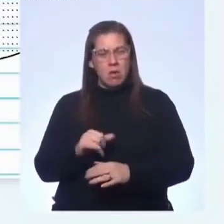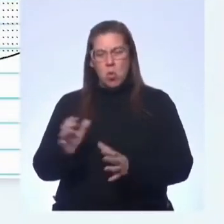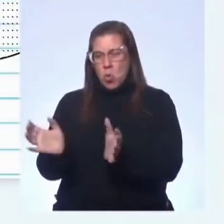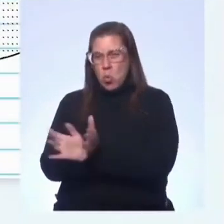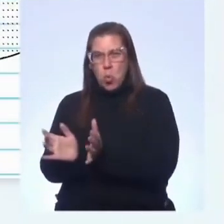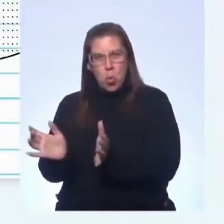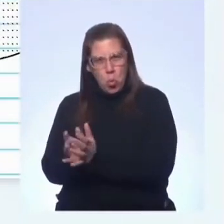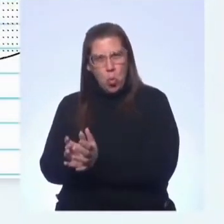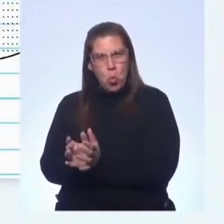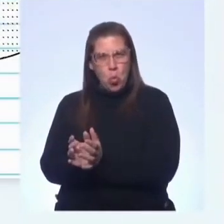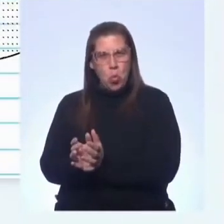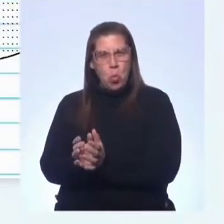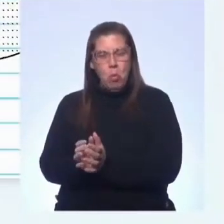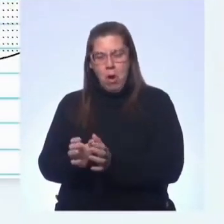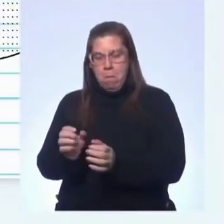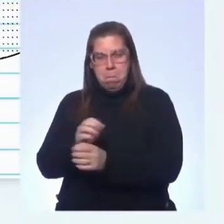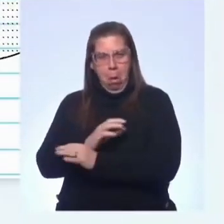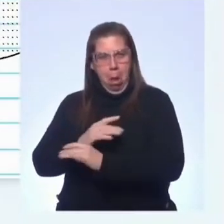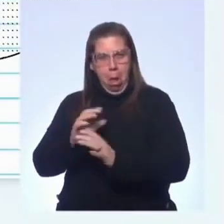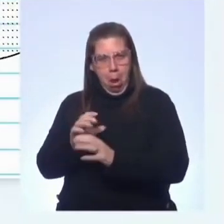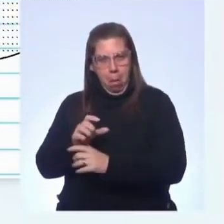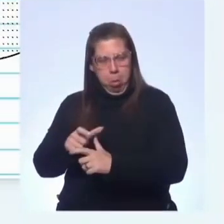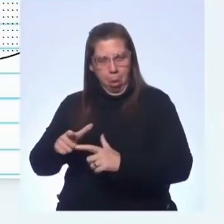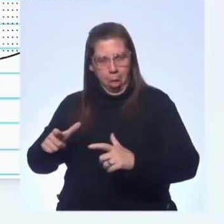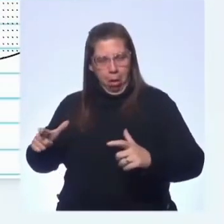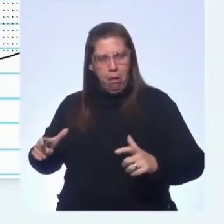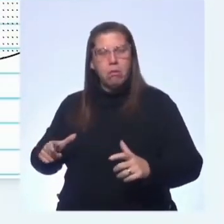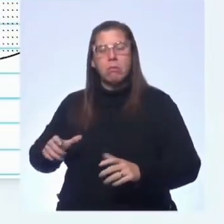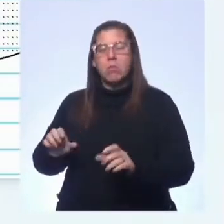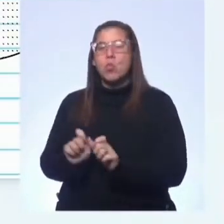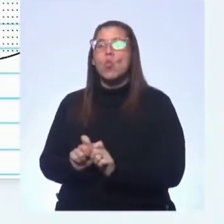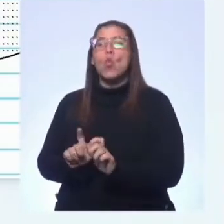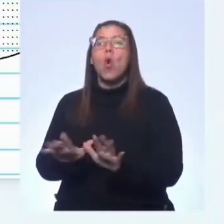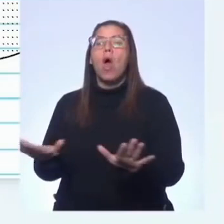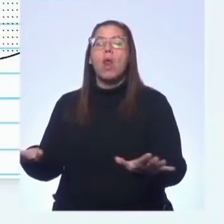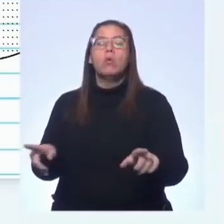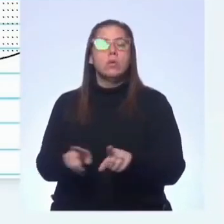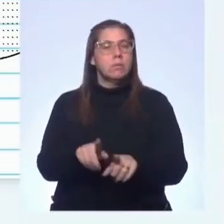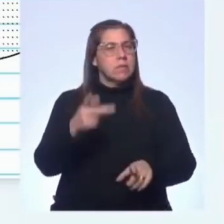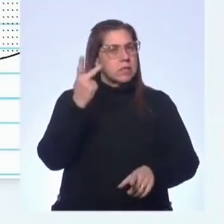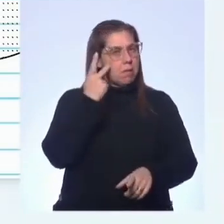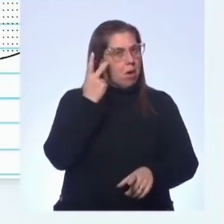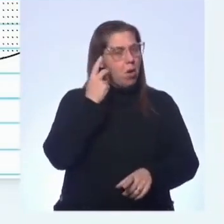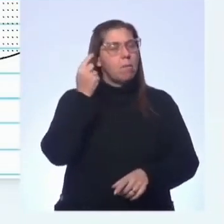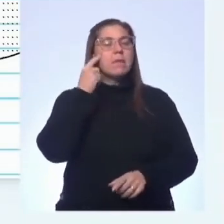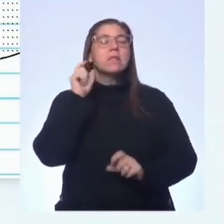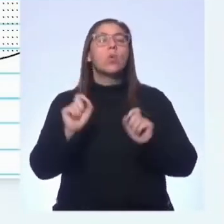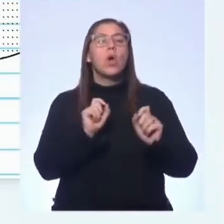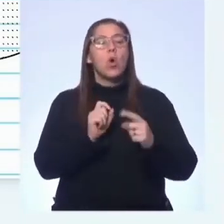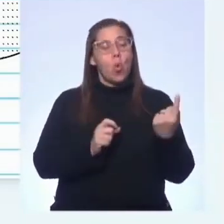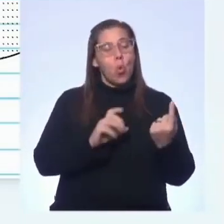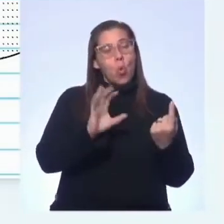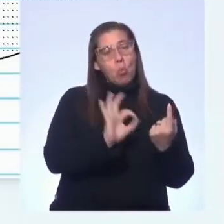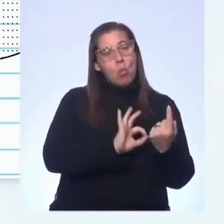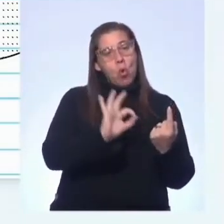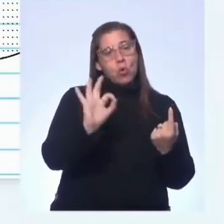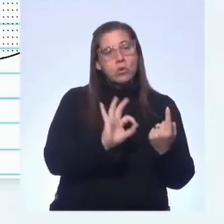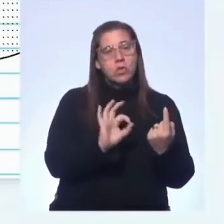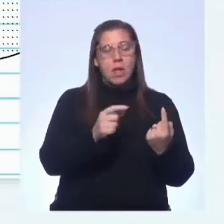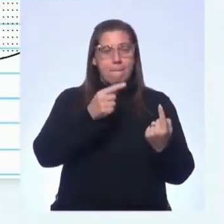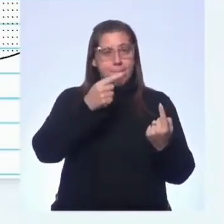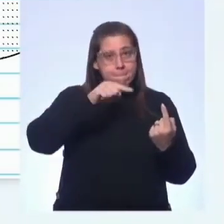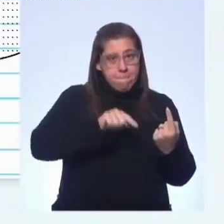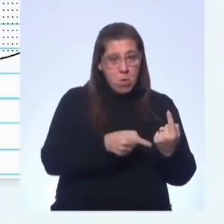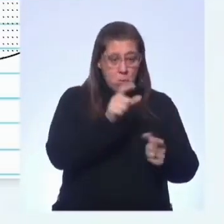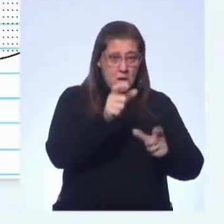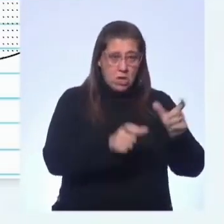populosas, como Guarulhos e São Paulo, o método anterior pode levar a índices baixos. Basta pensar que 1% de uma cidade de 1.000